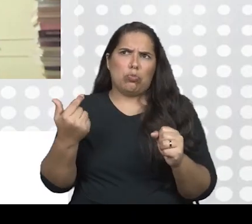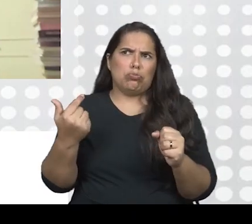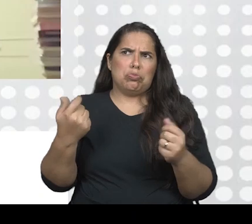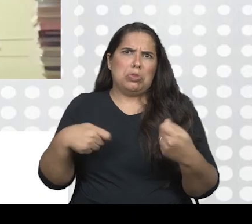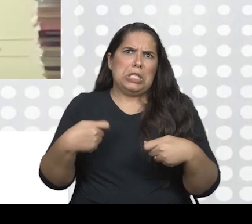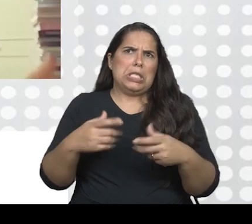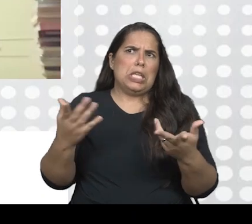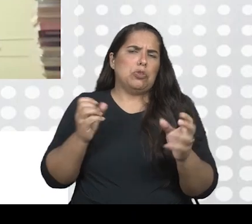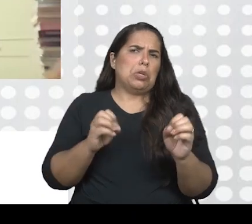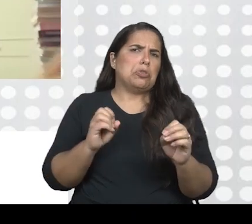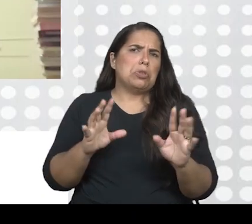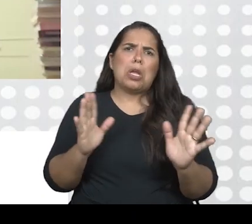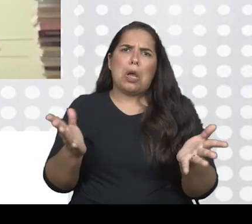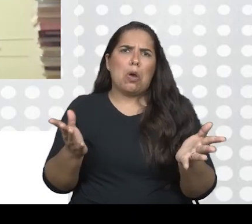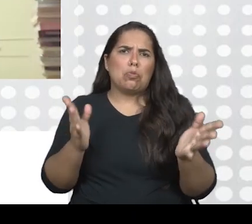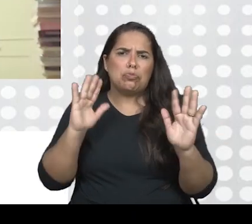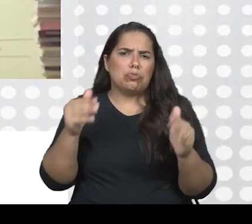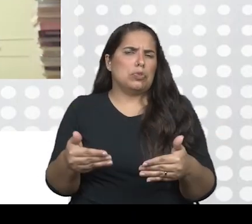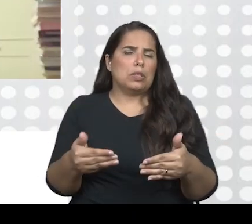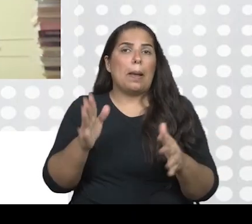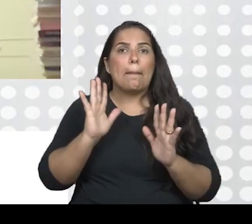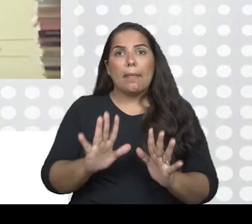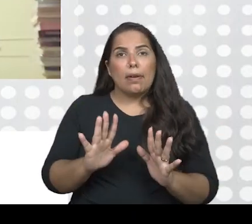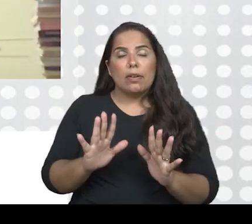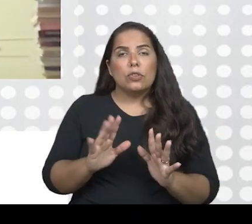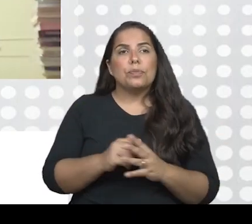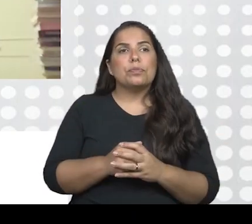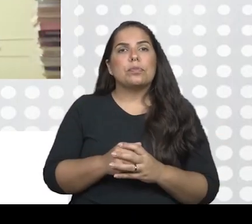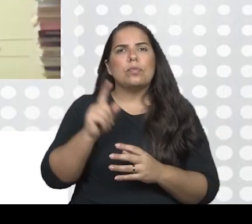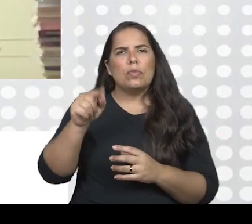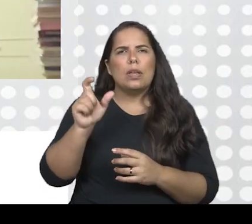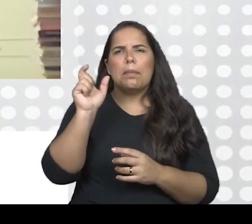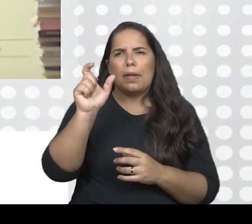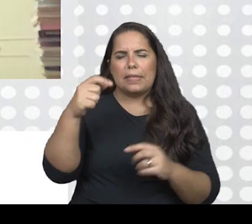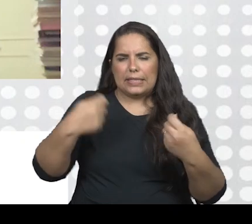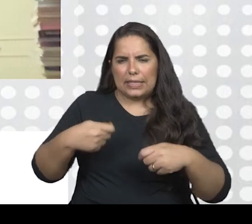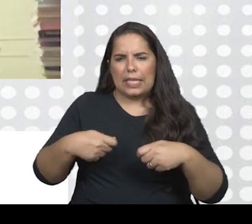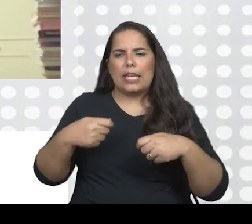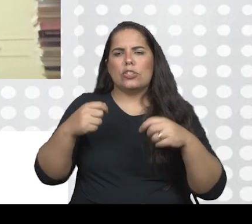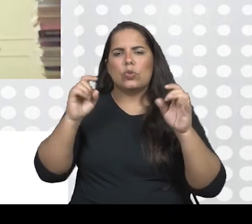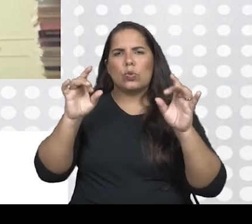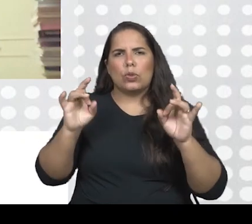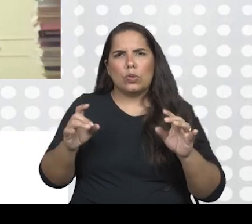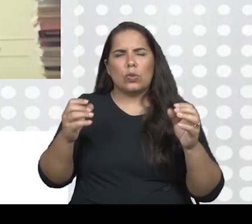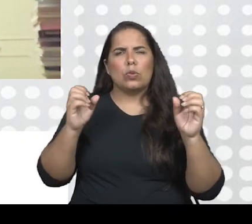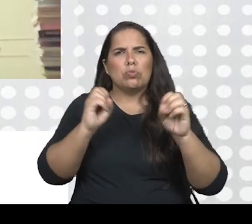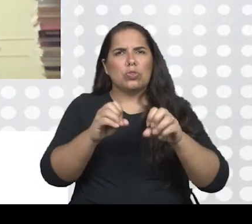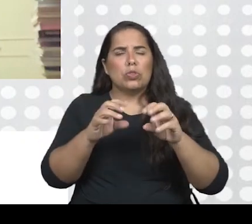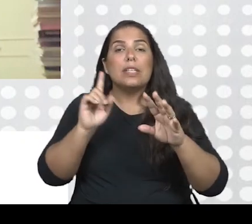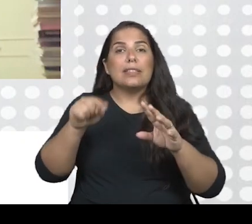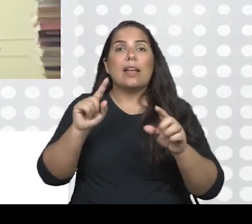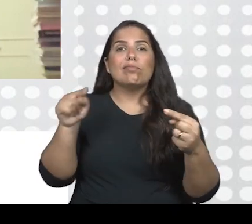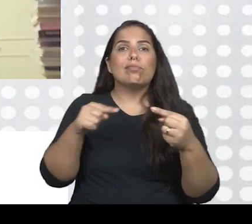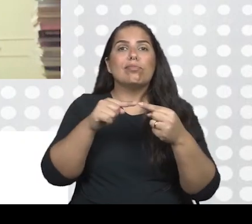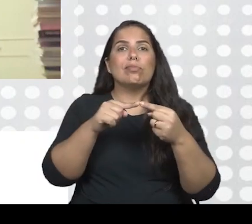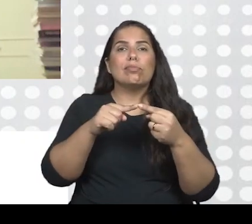uma necessidade educacional especial. Já o termo necessidades educacionais específicas está muito atrelado aos